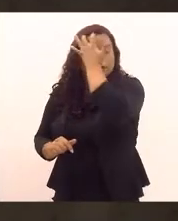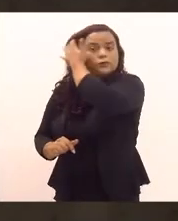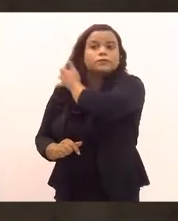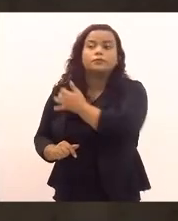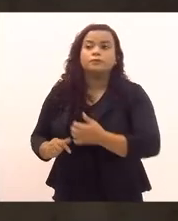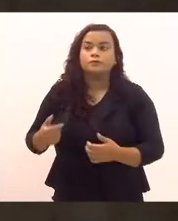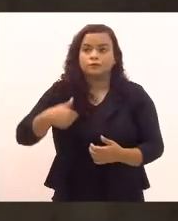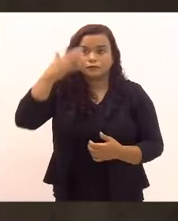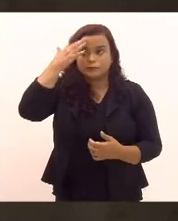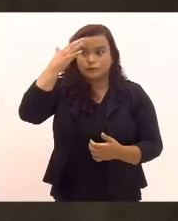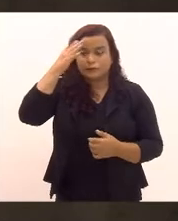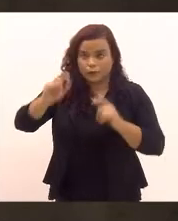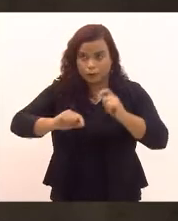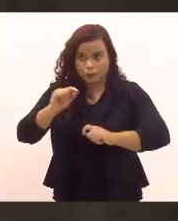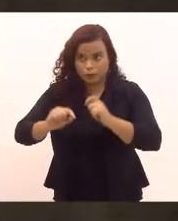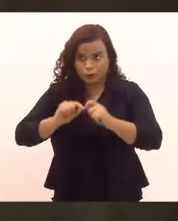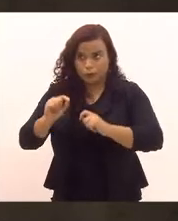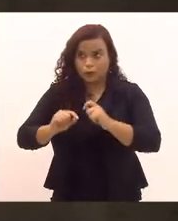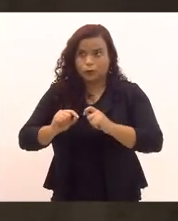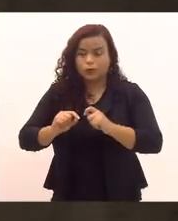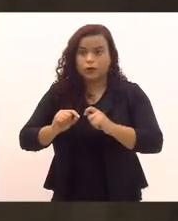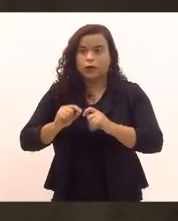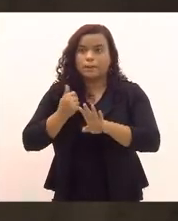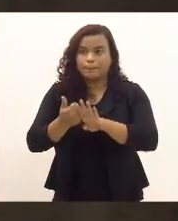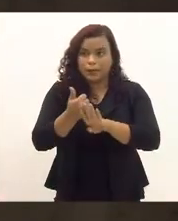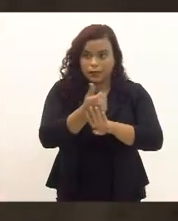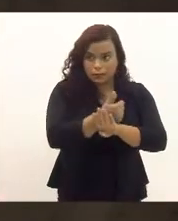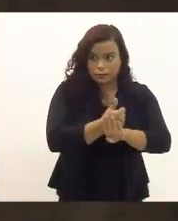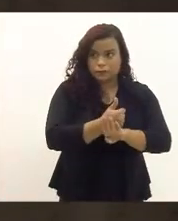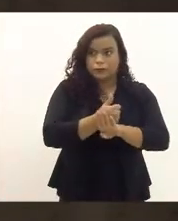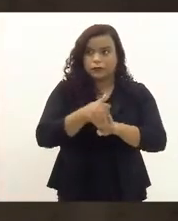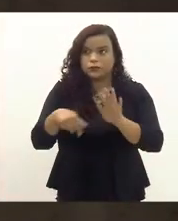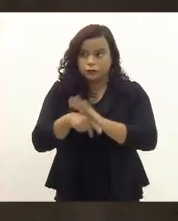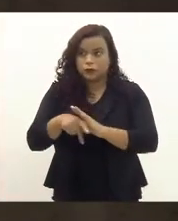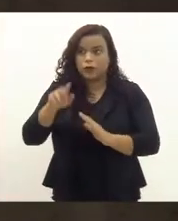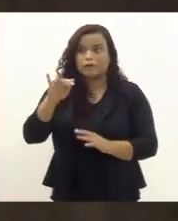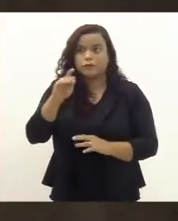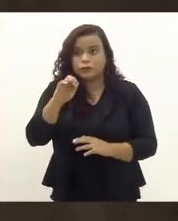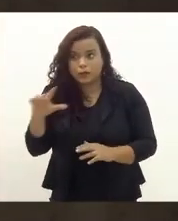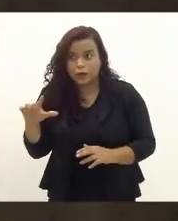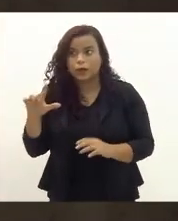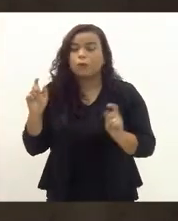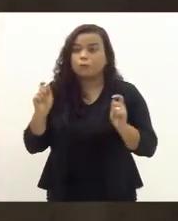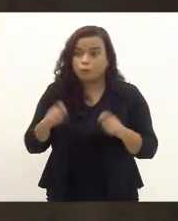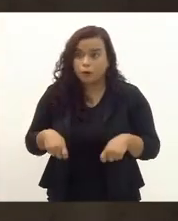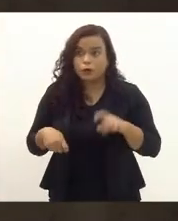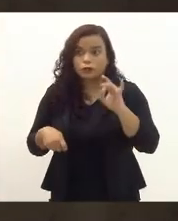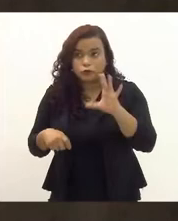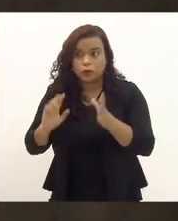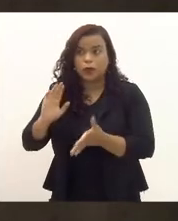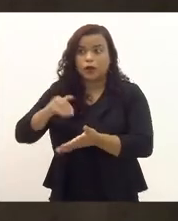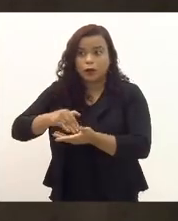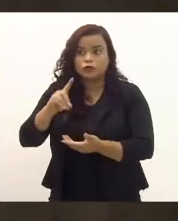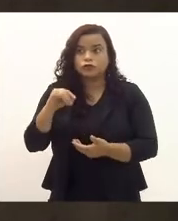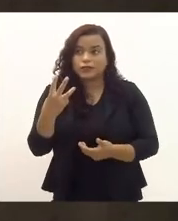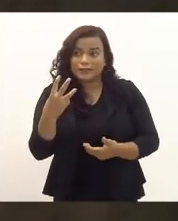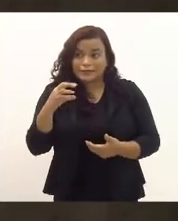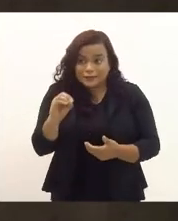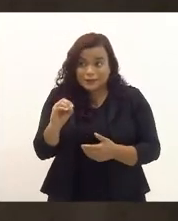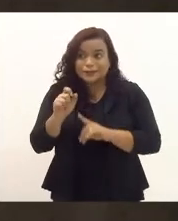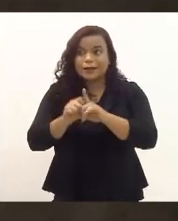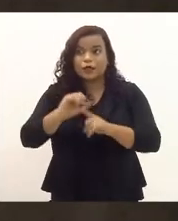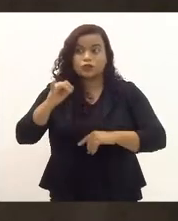tô entendendo Que benefício fiscal também só poderia ser até 30 de junho a